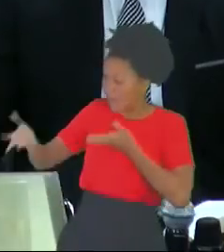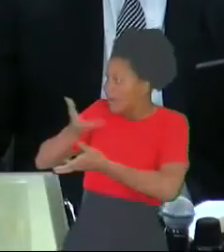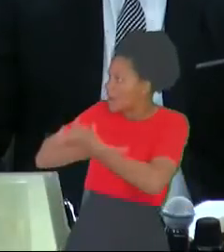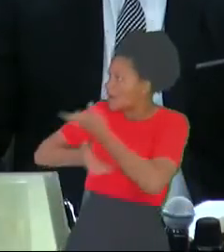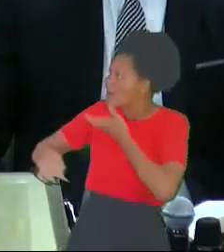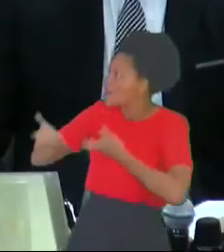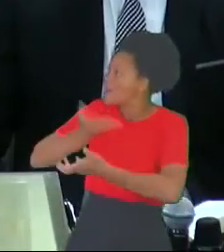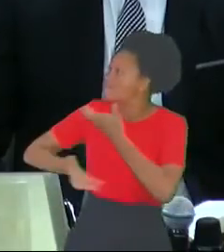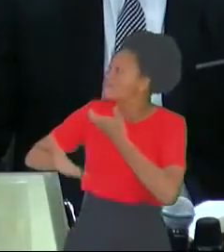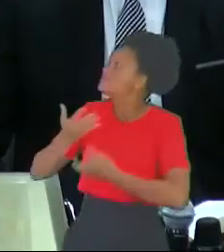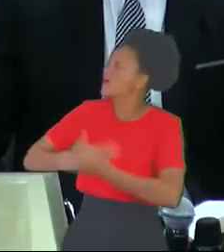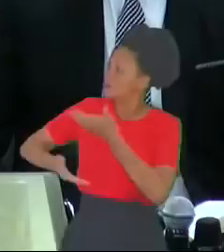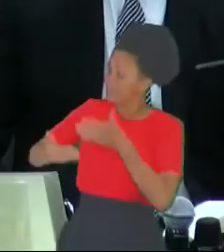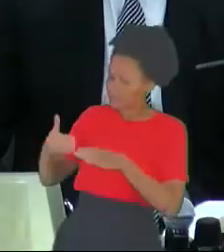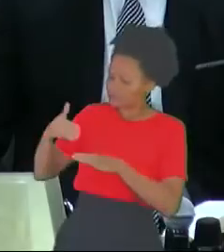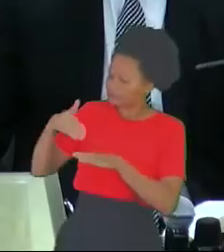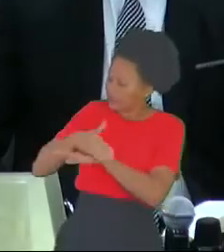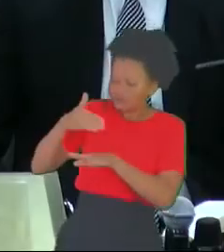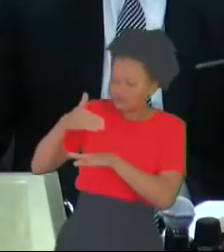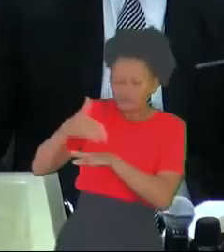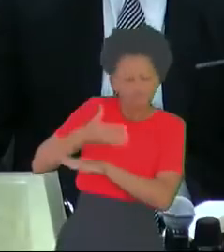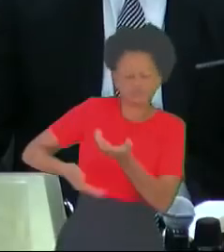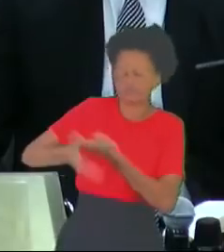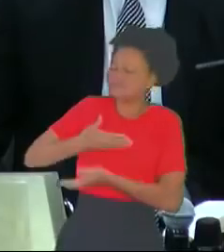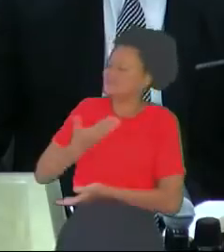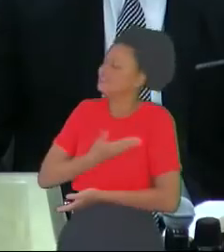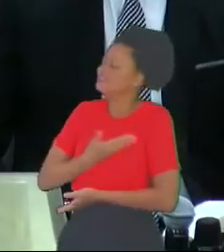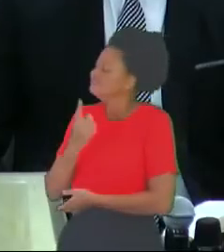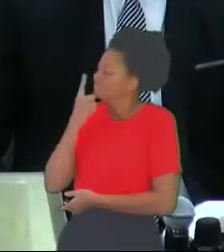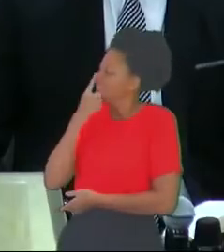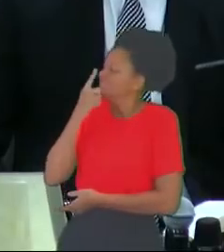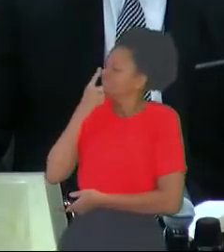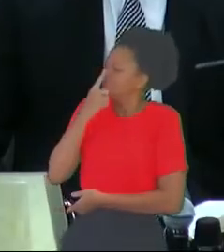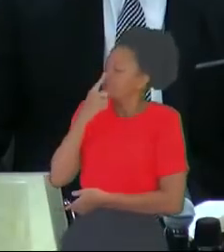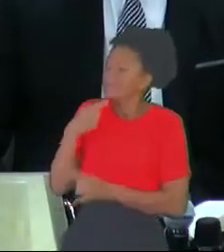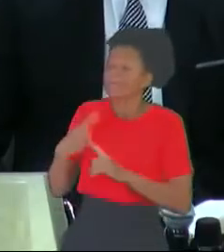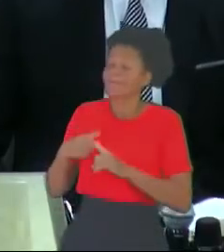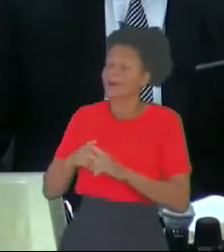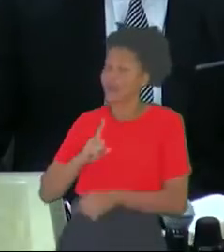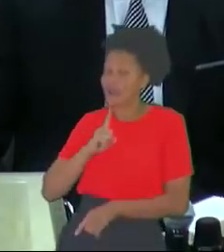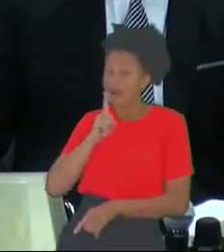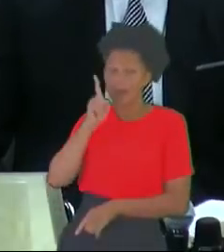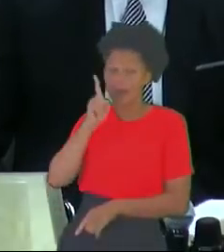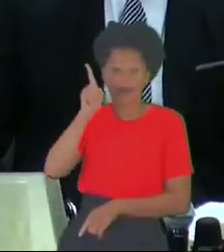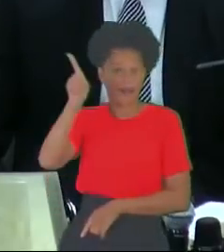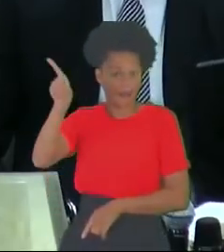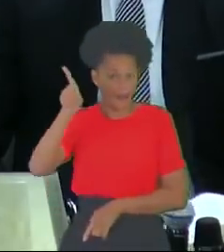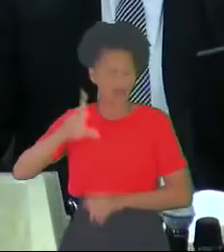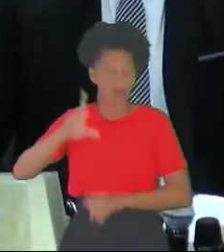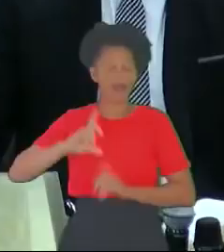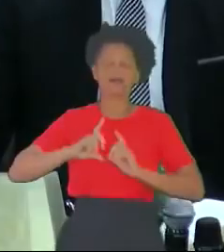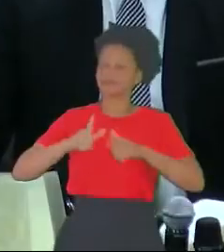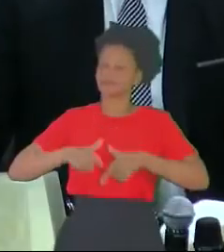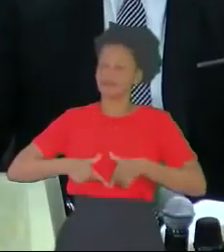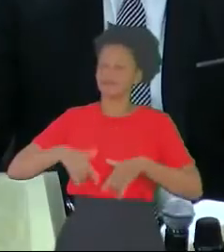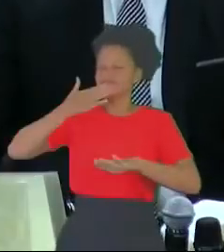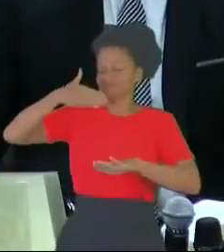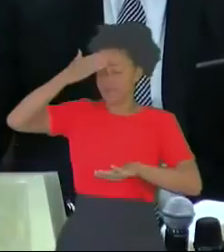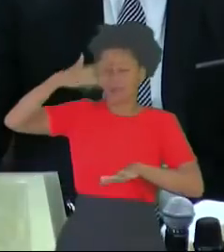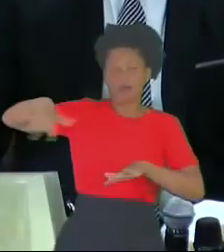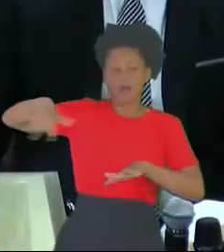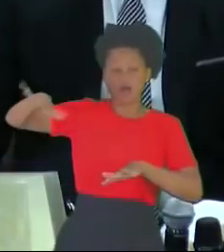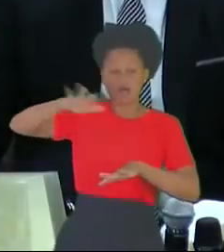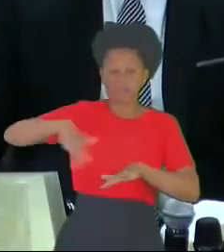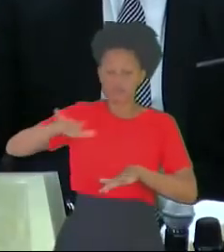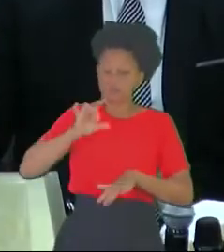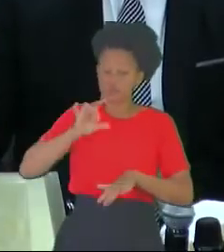uma participação, de uma amizade. Porque lá em Israel, irmão, só no Oriente, comer só se come